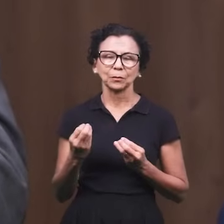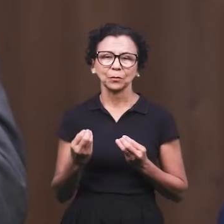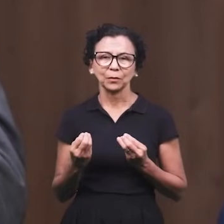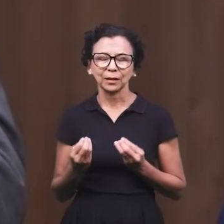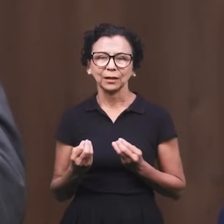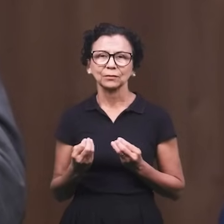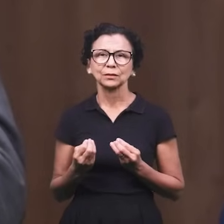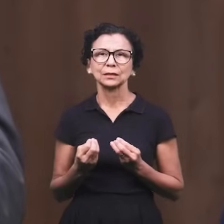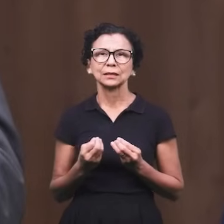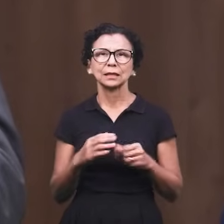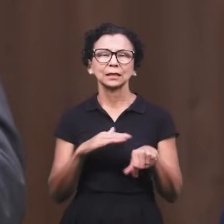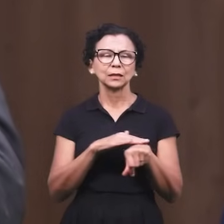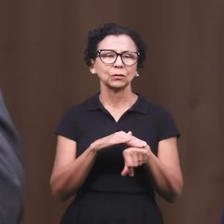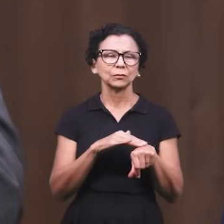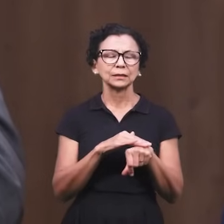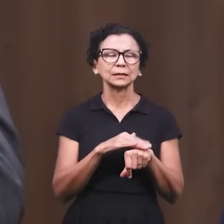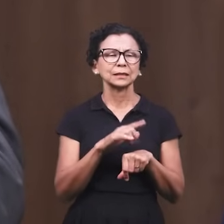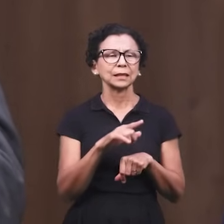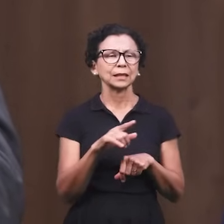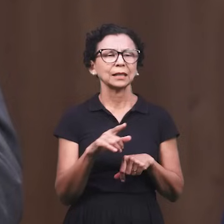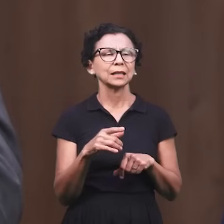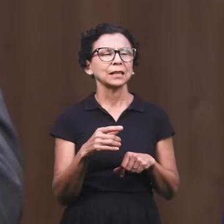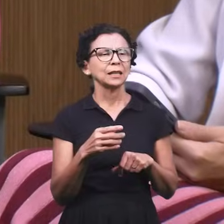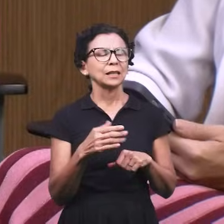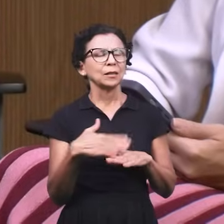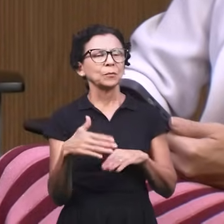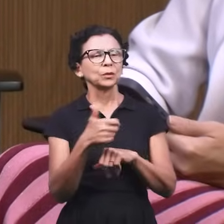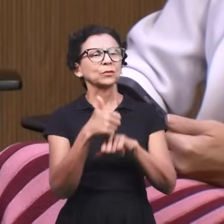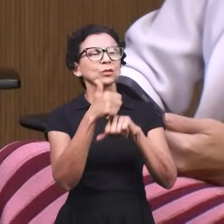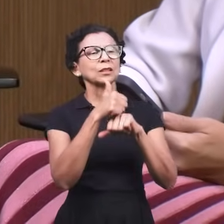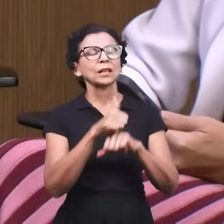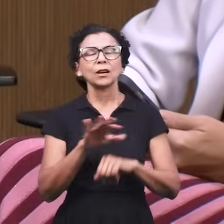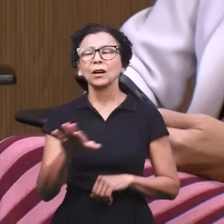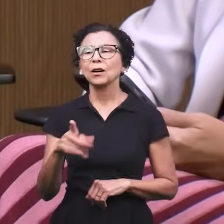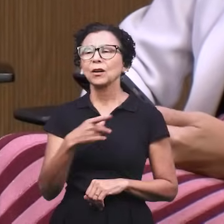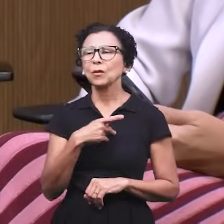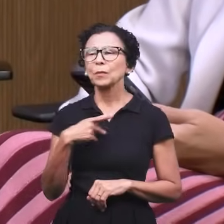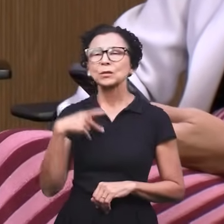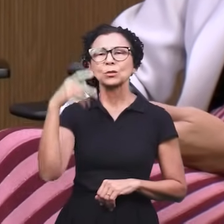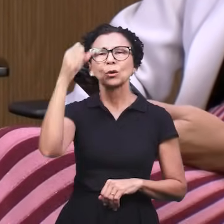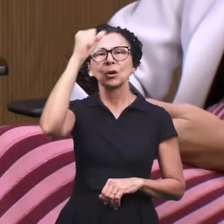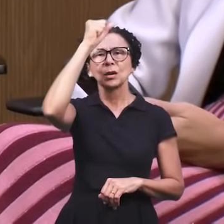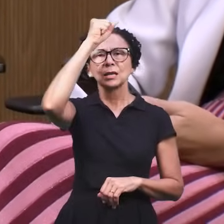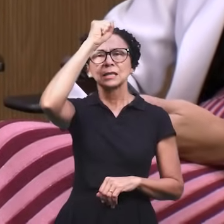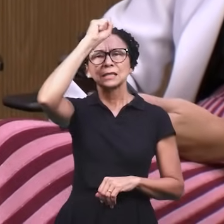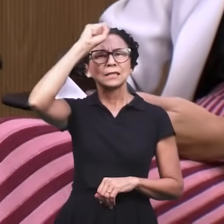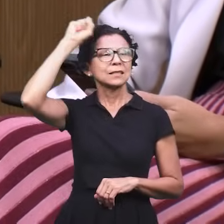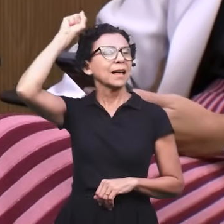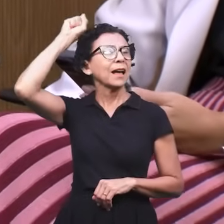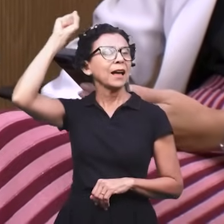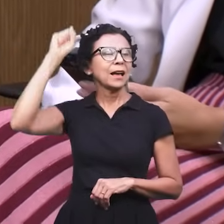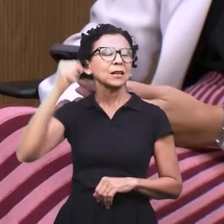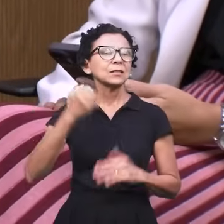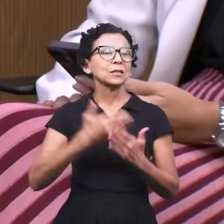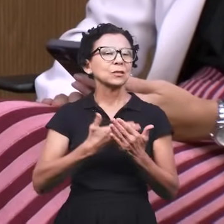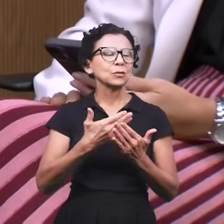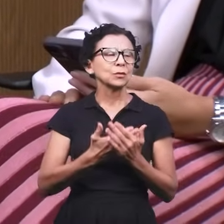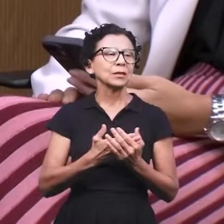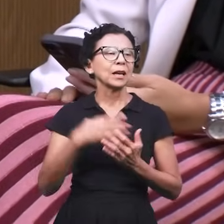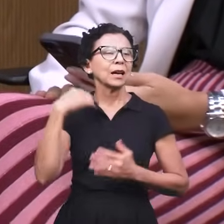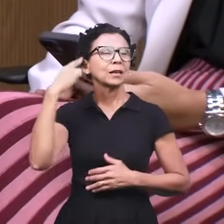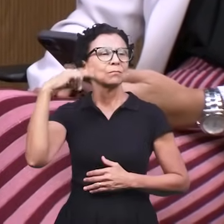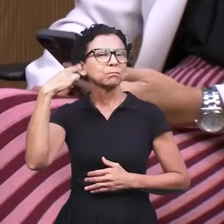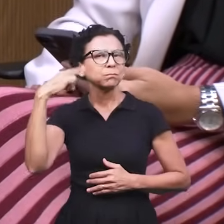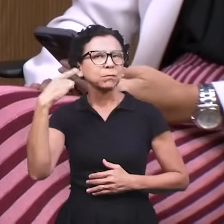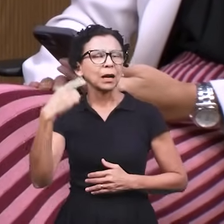conversar com alguém sobre vida profissional, quero ouvir, pastor Sérgio, estou querendo ir para a área do direito, o senhor que conhece muito dessa